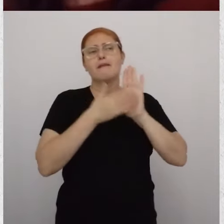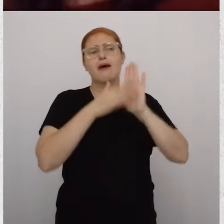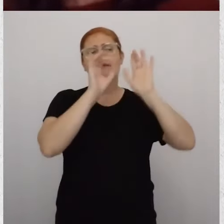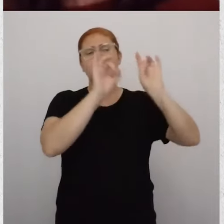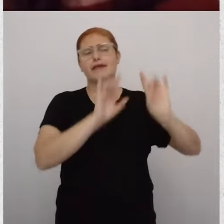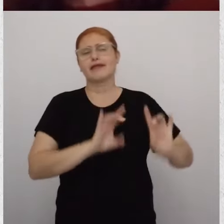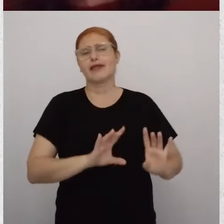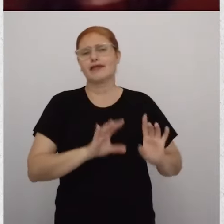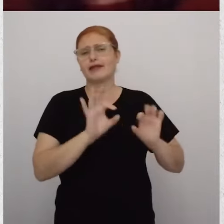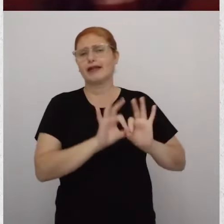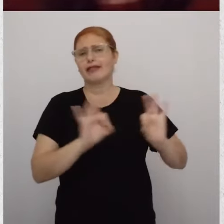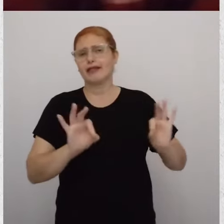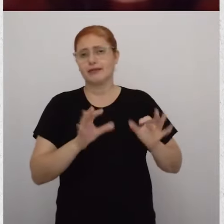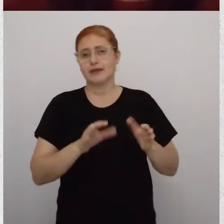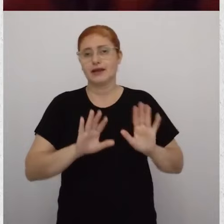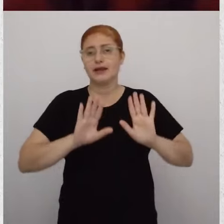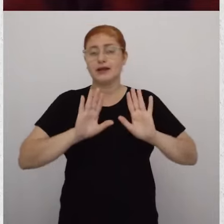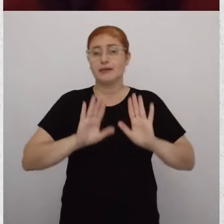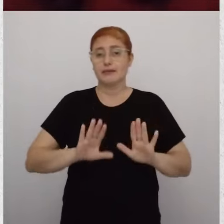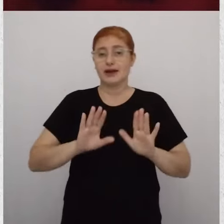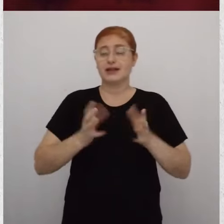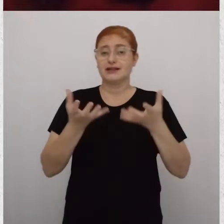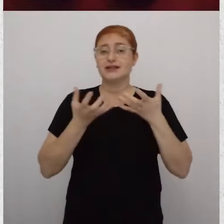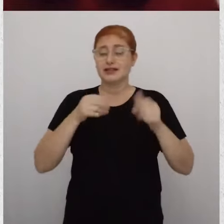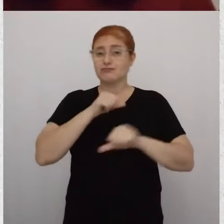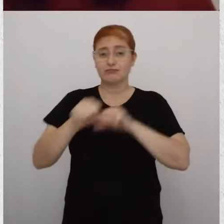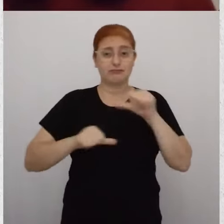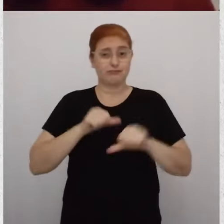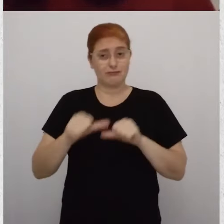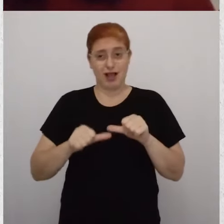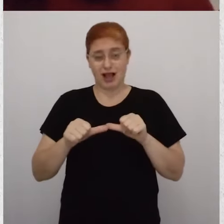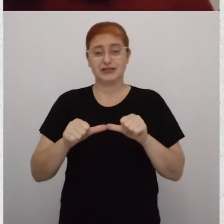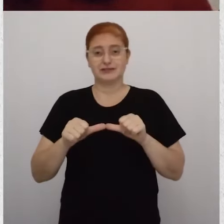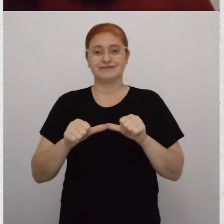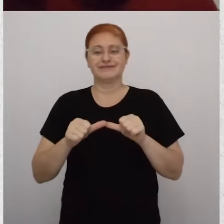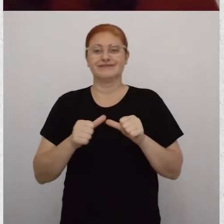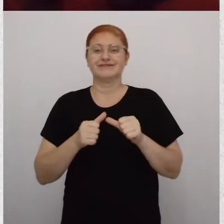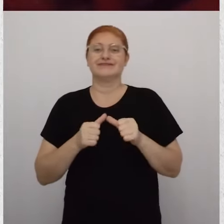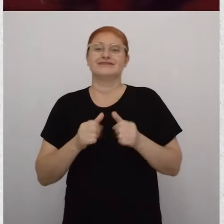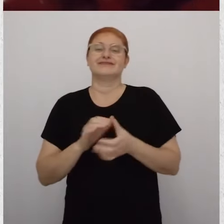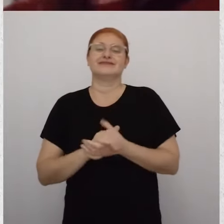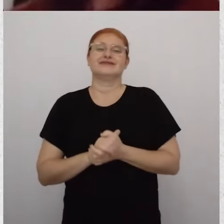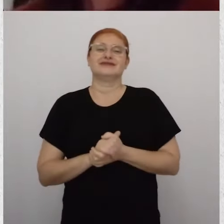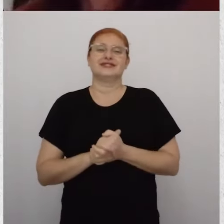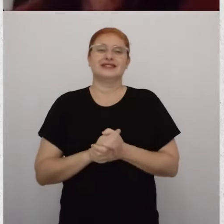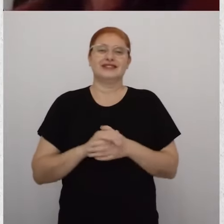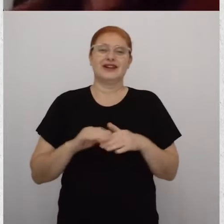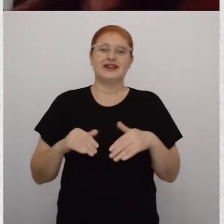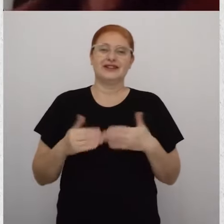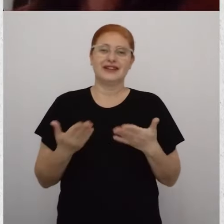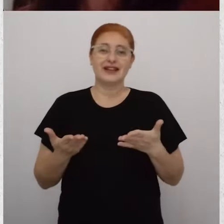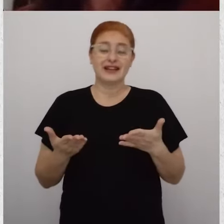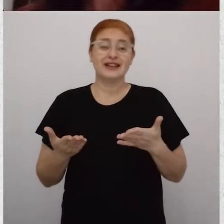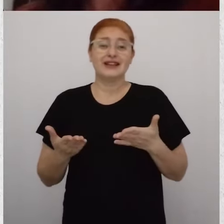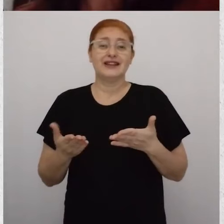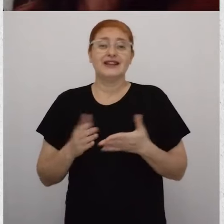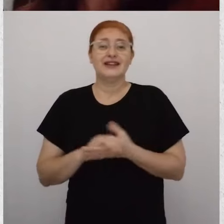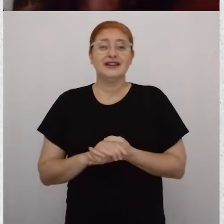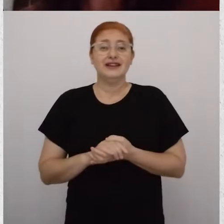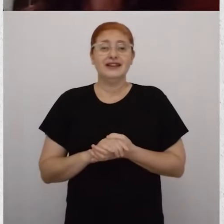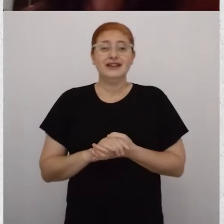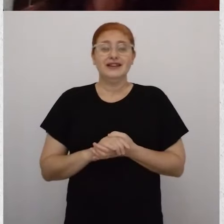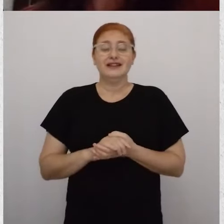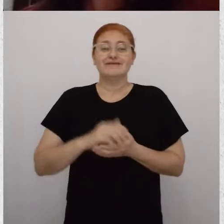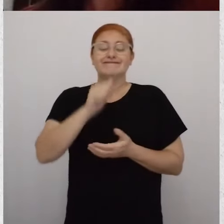gostaria que fosse uma linguagem fora de moda. Eu gostaria que falar de pautas secundárias fosse uma coisa que já não estivesse mais na moda, mas